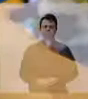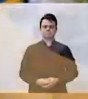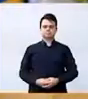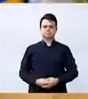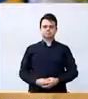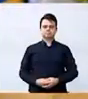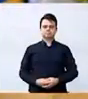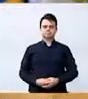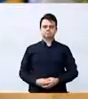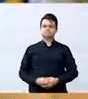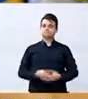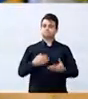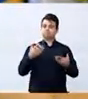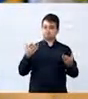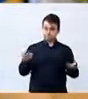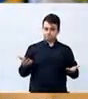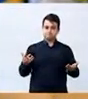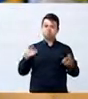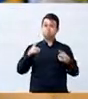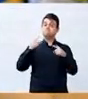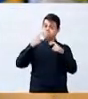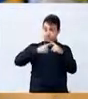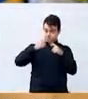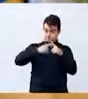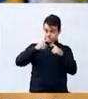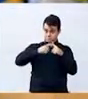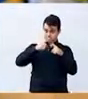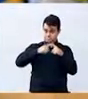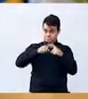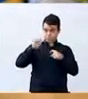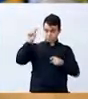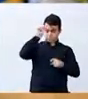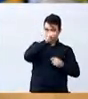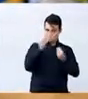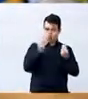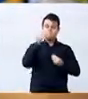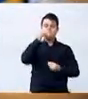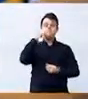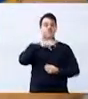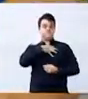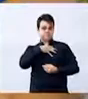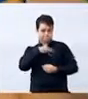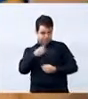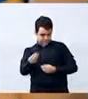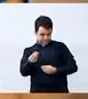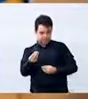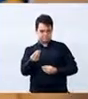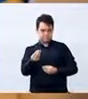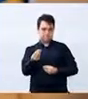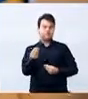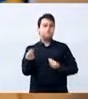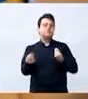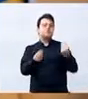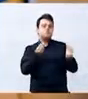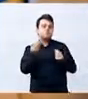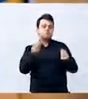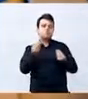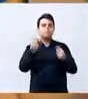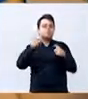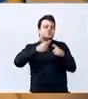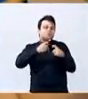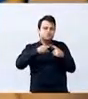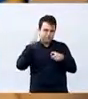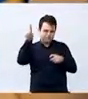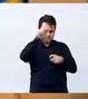A parte paramédica também, porque a minha filha, ela serviu, entre aspas, para médica, o